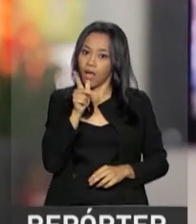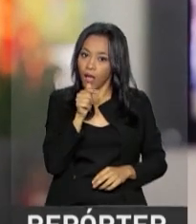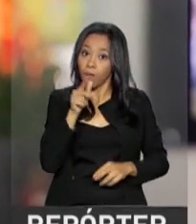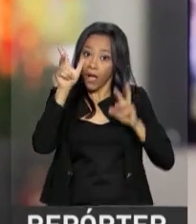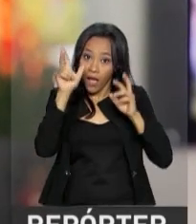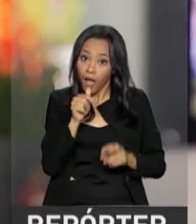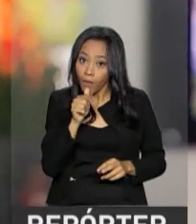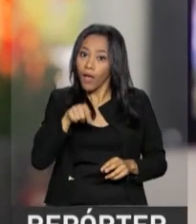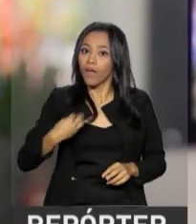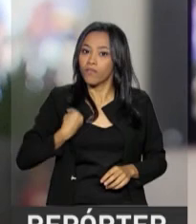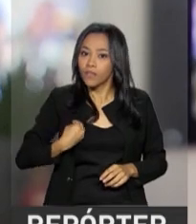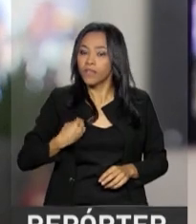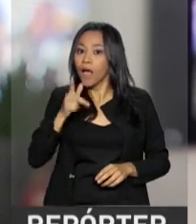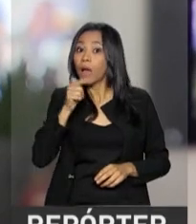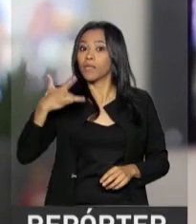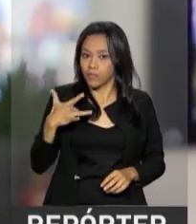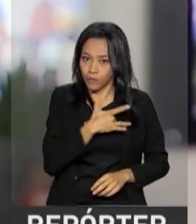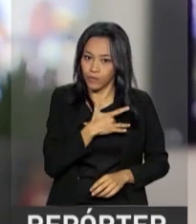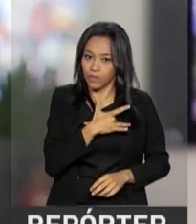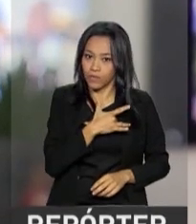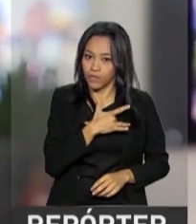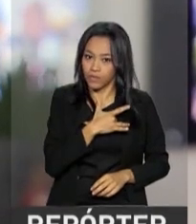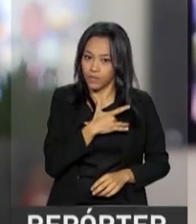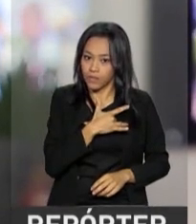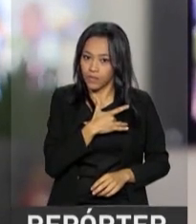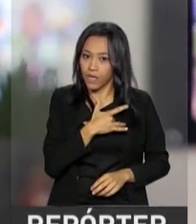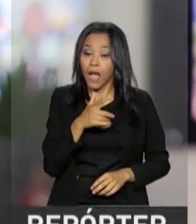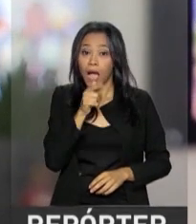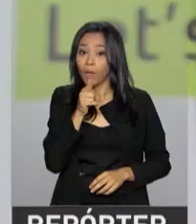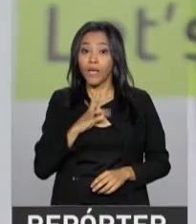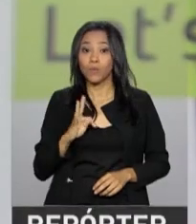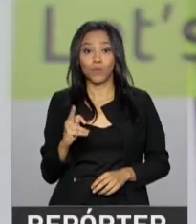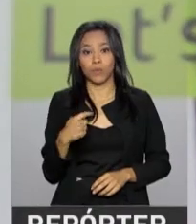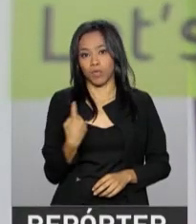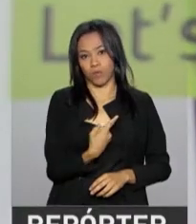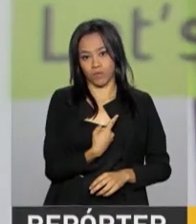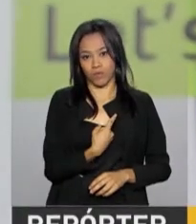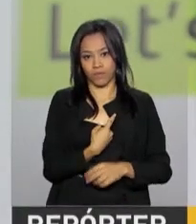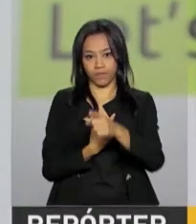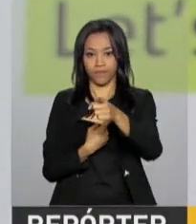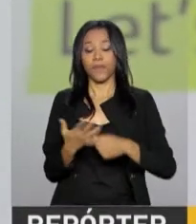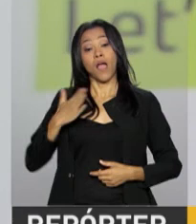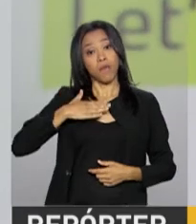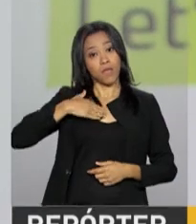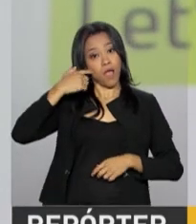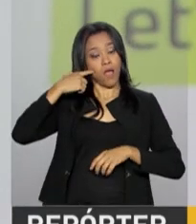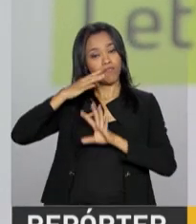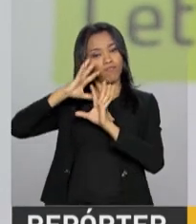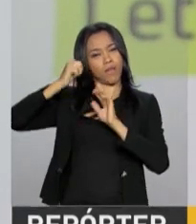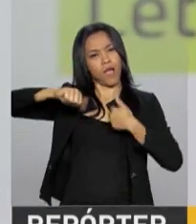vida, água é saúde, água é tudo para nós. A minha avaliação é muito positiva.